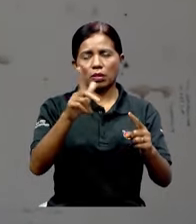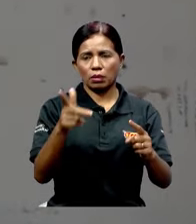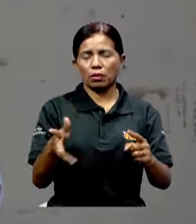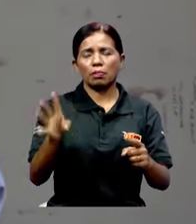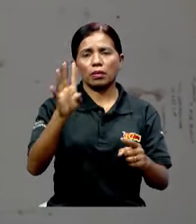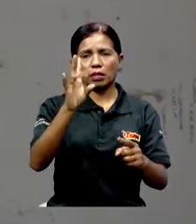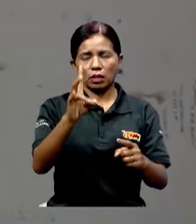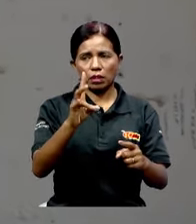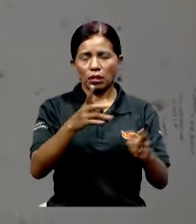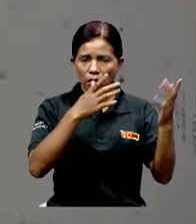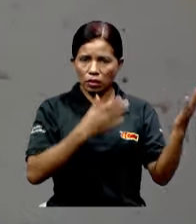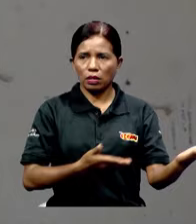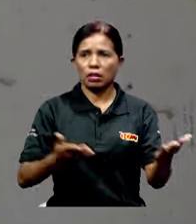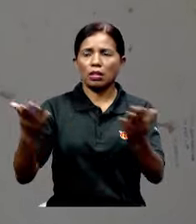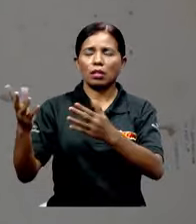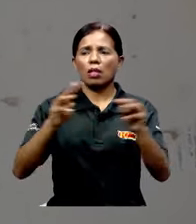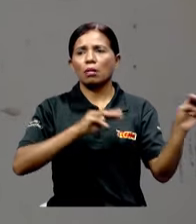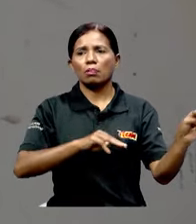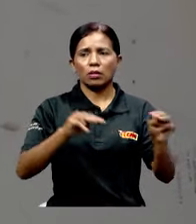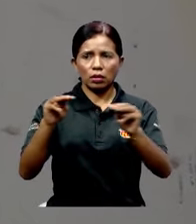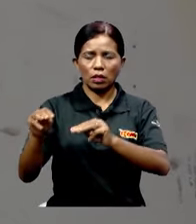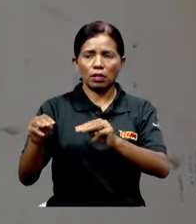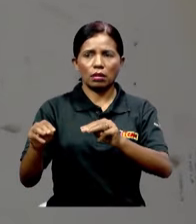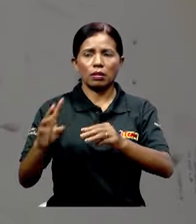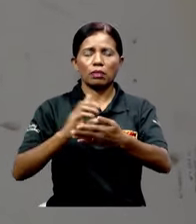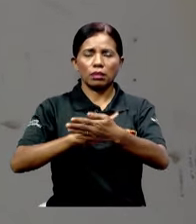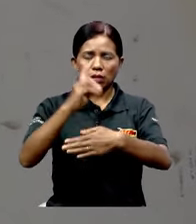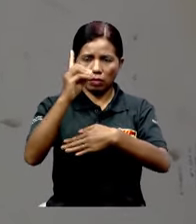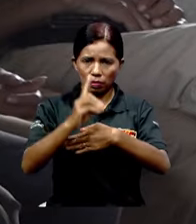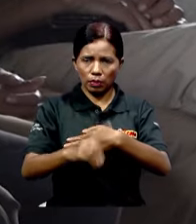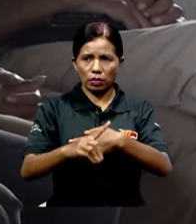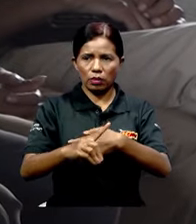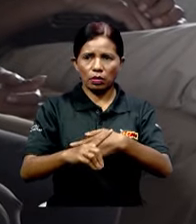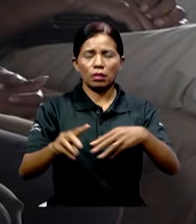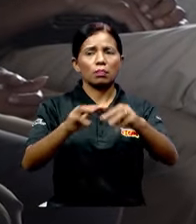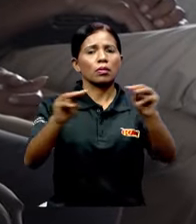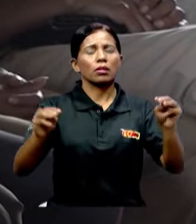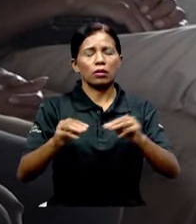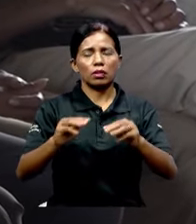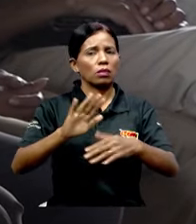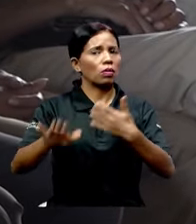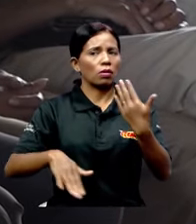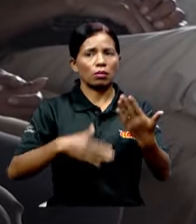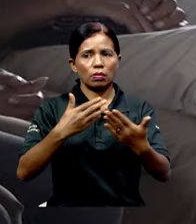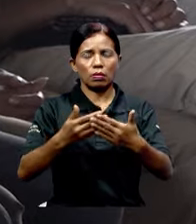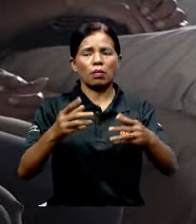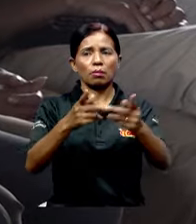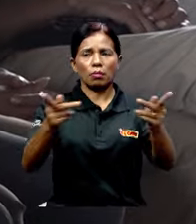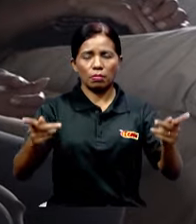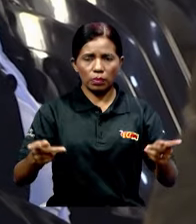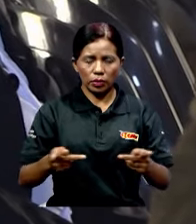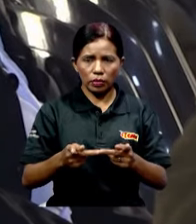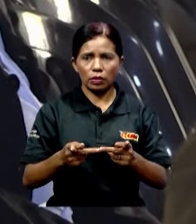2023-2027 se lori mudança va desenvolvimento em geralmente a posto e